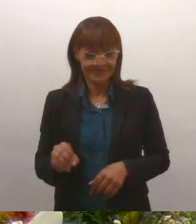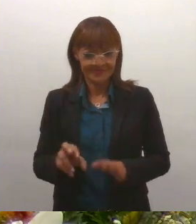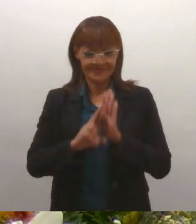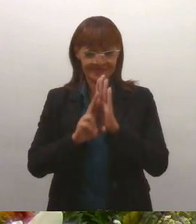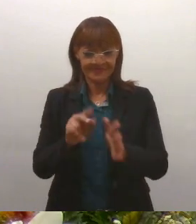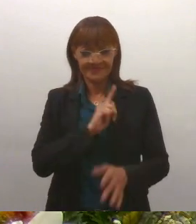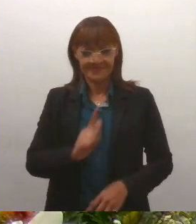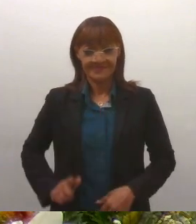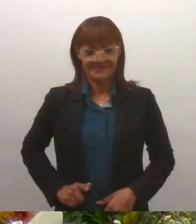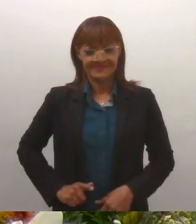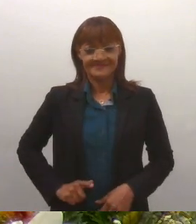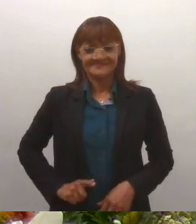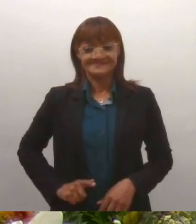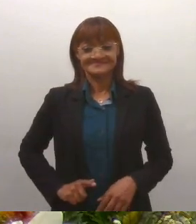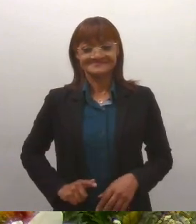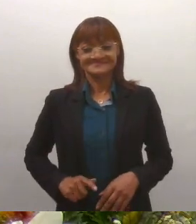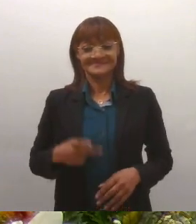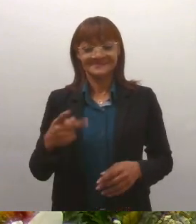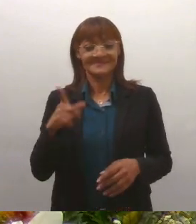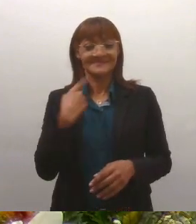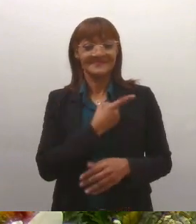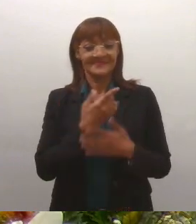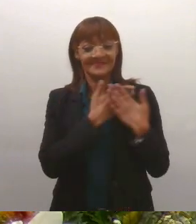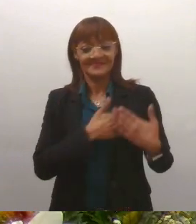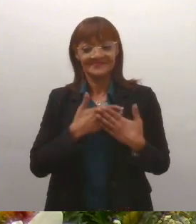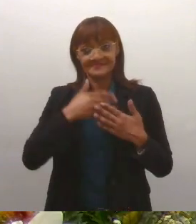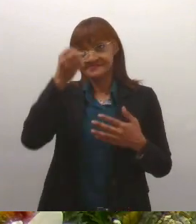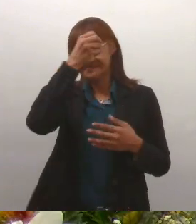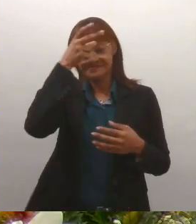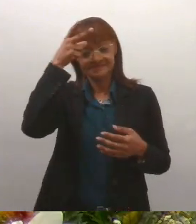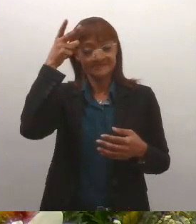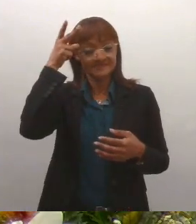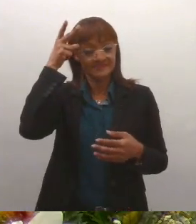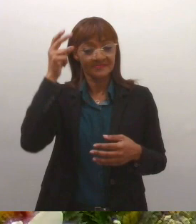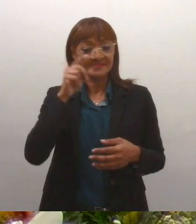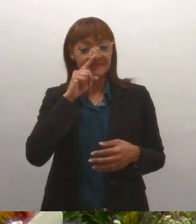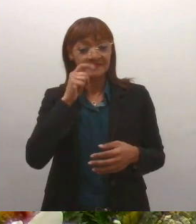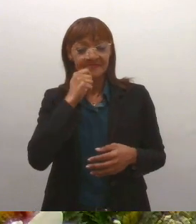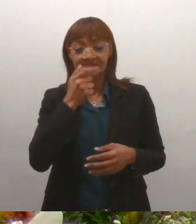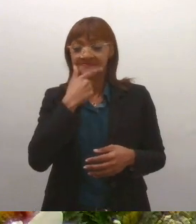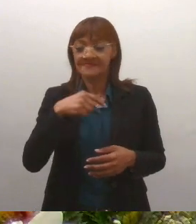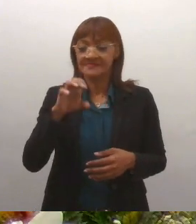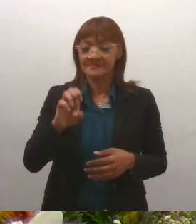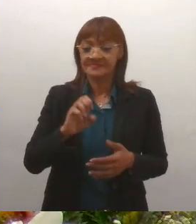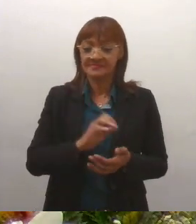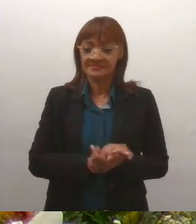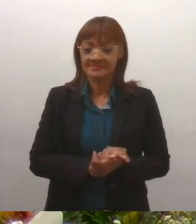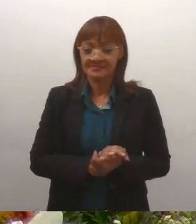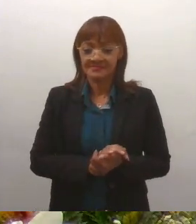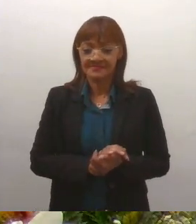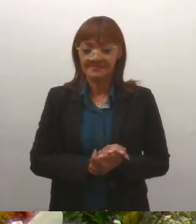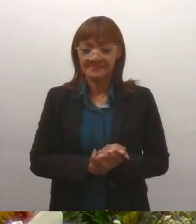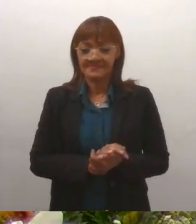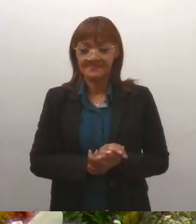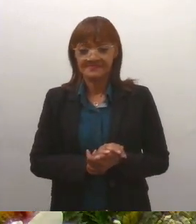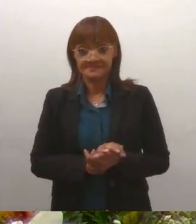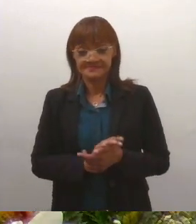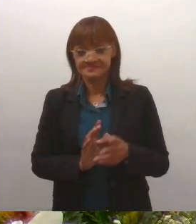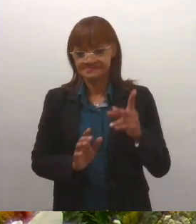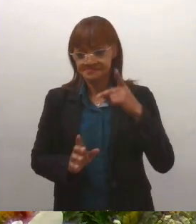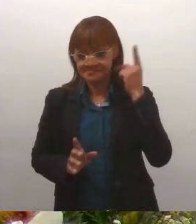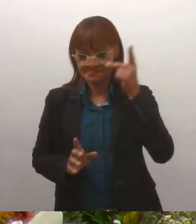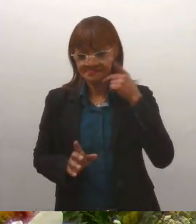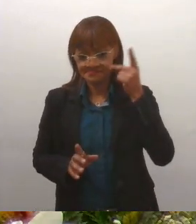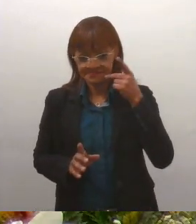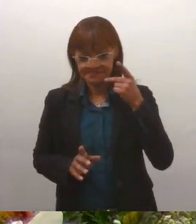querido prefeito de Aracaju, Edivaldo Nogueira, o deputado Adailton Martins, primeiro secretário da